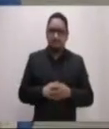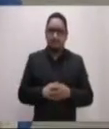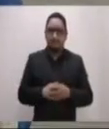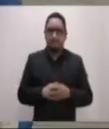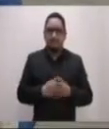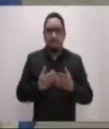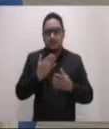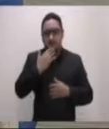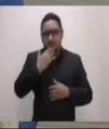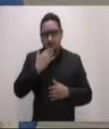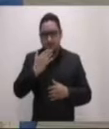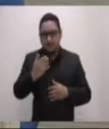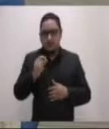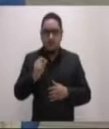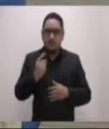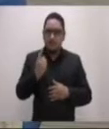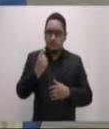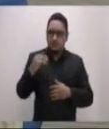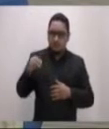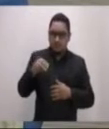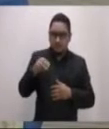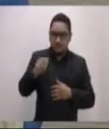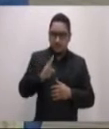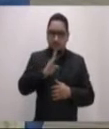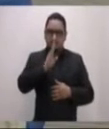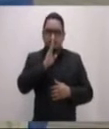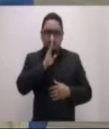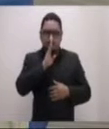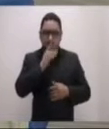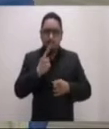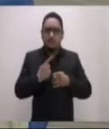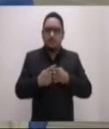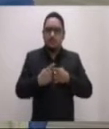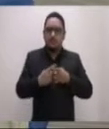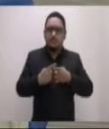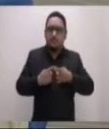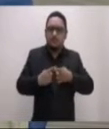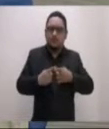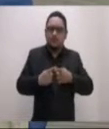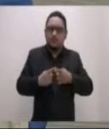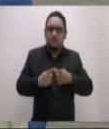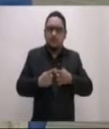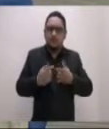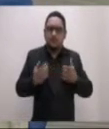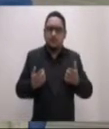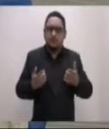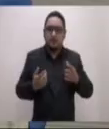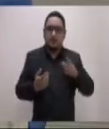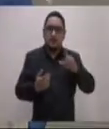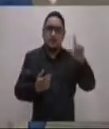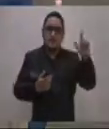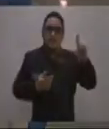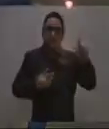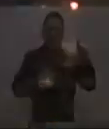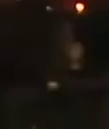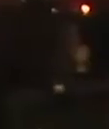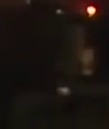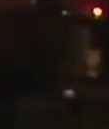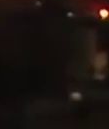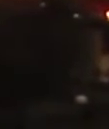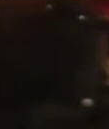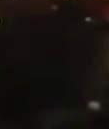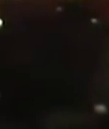Presidente, eu gostaria de solicitar um minuto de silêncio pela situação que a Nação Santa de Israel tem sido